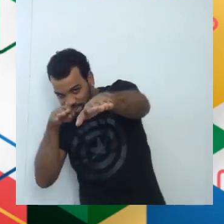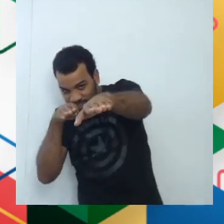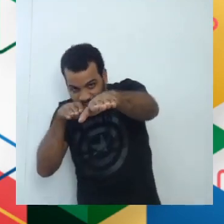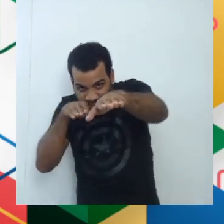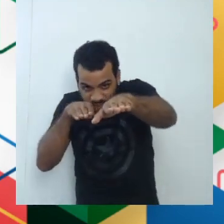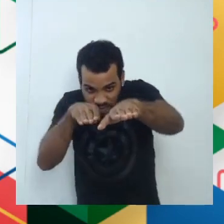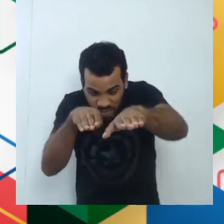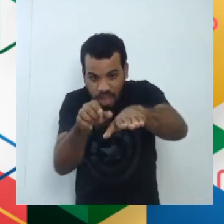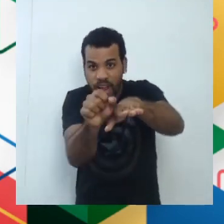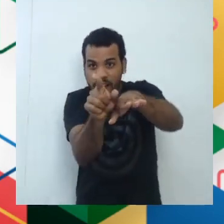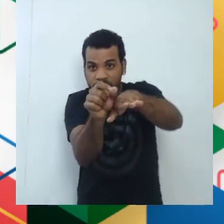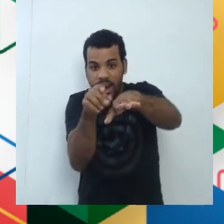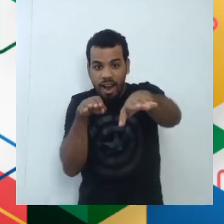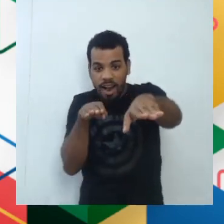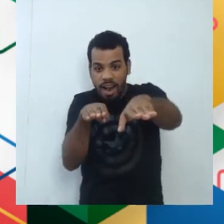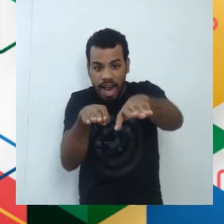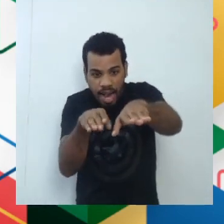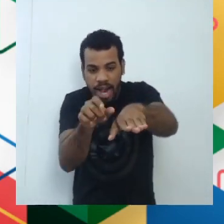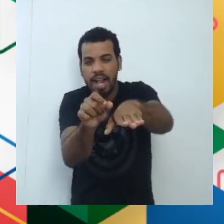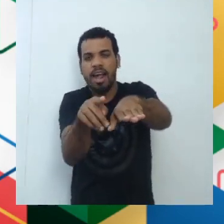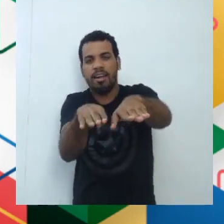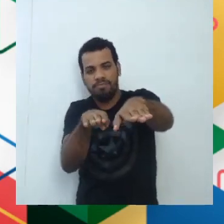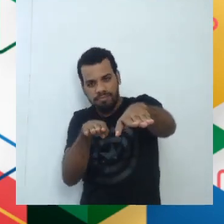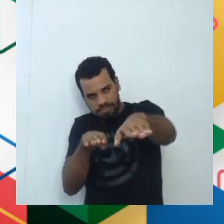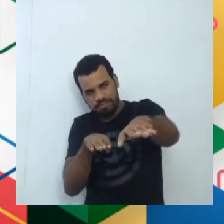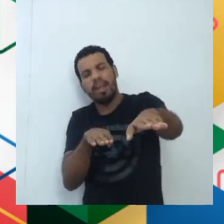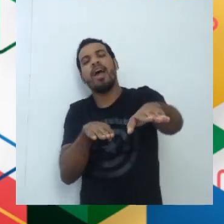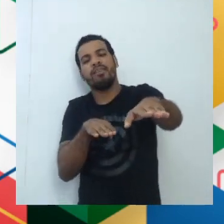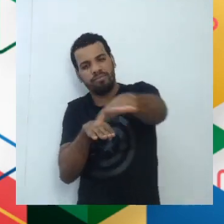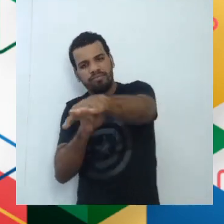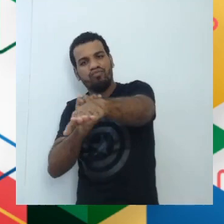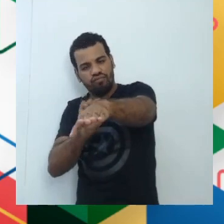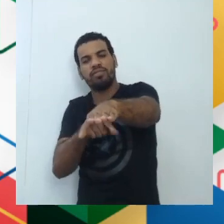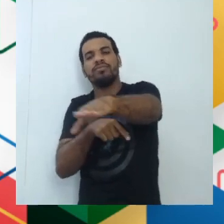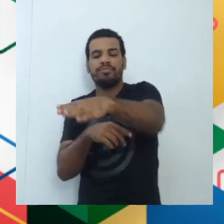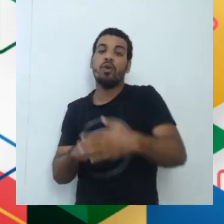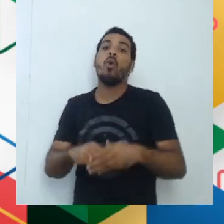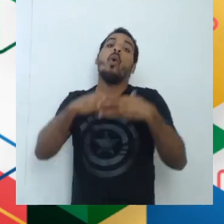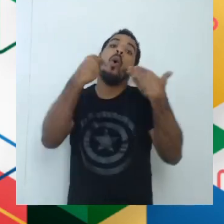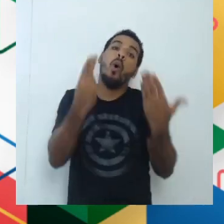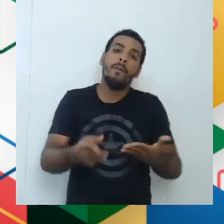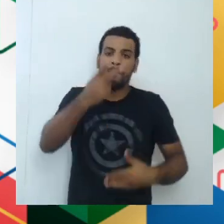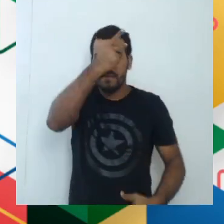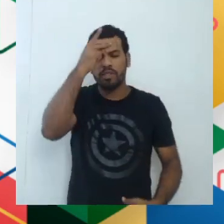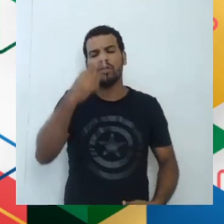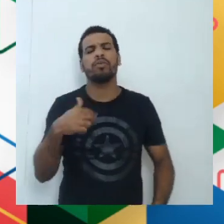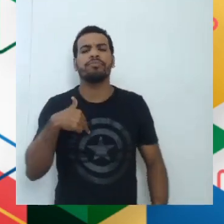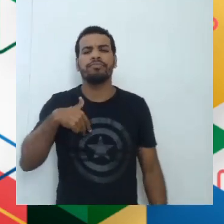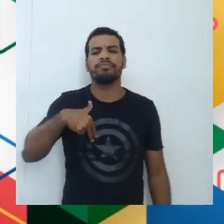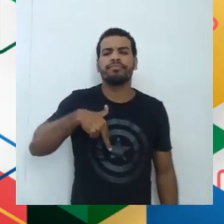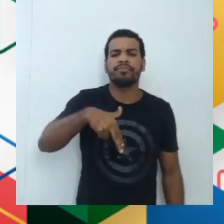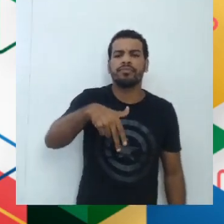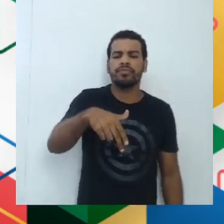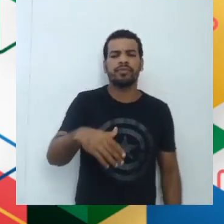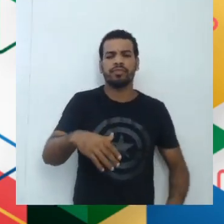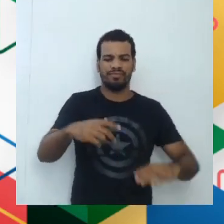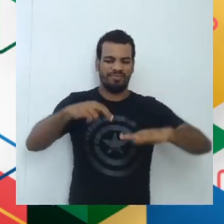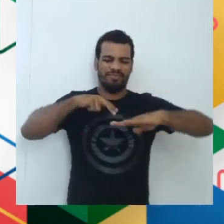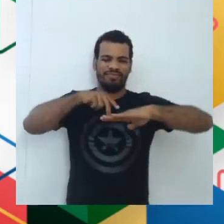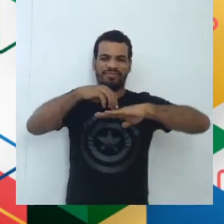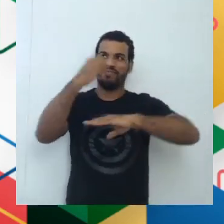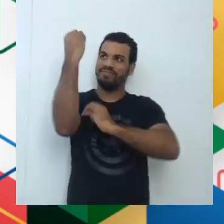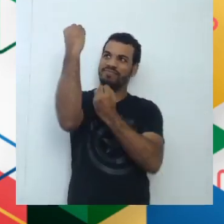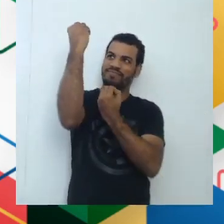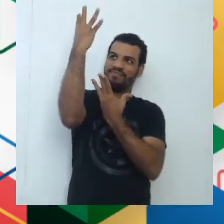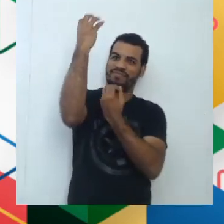os transeuntes, as pessoas que estão na rua. Quando elas vão atravessar a rua, elas vão saber se o carro vai dobrar, se não vai dobrar. Então elas podem saber como